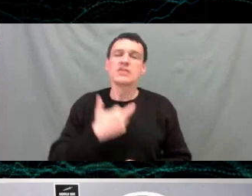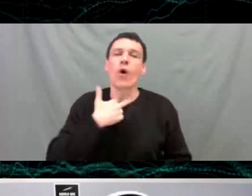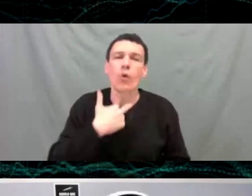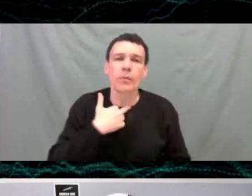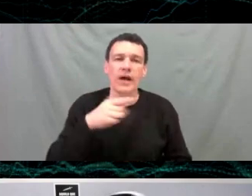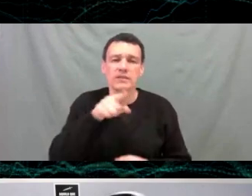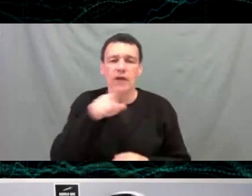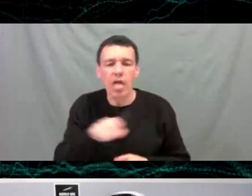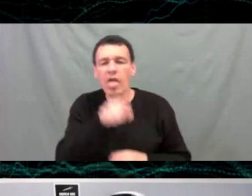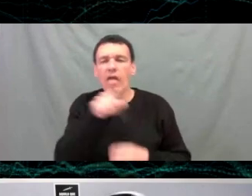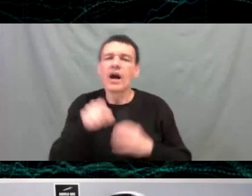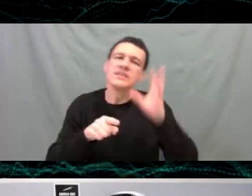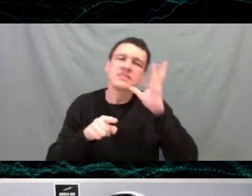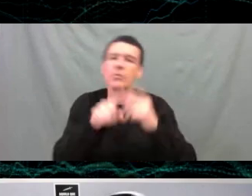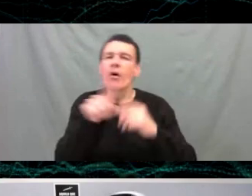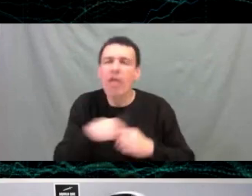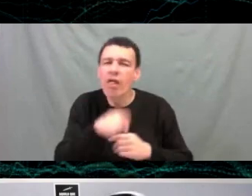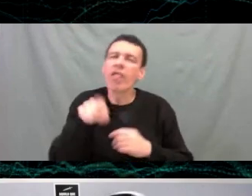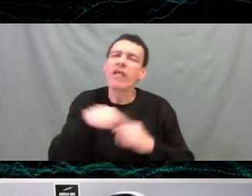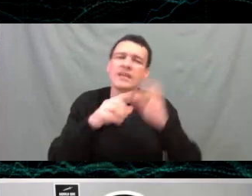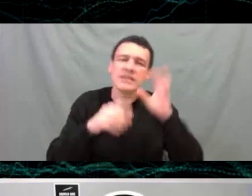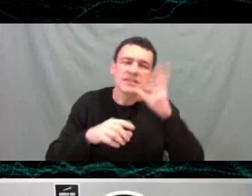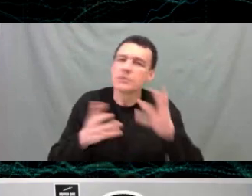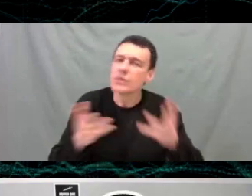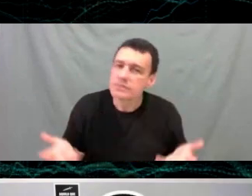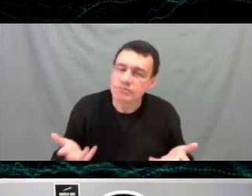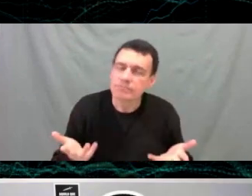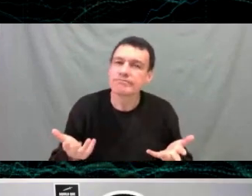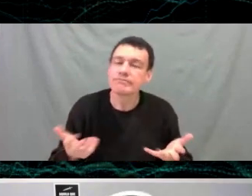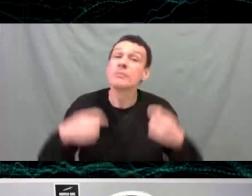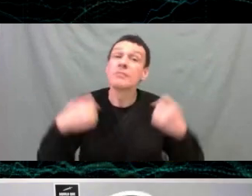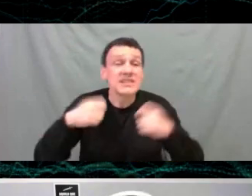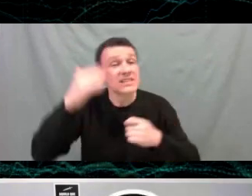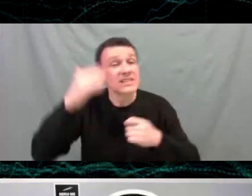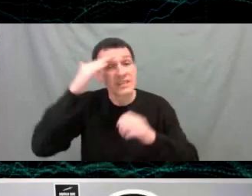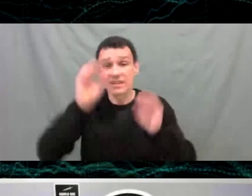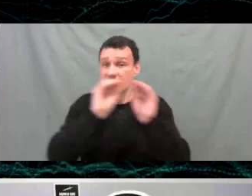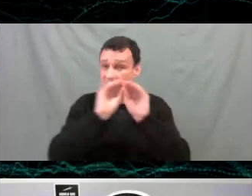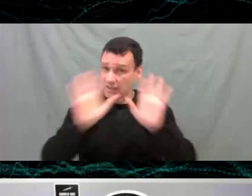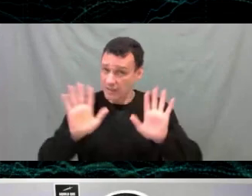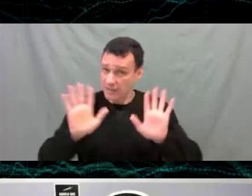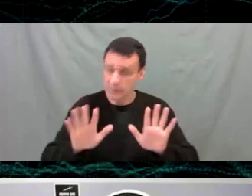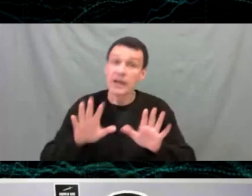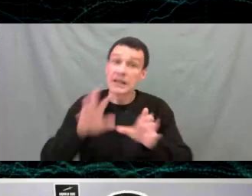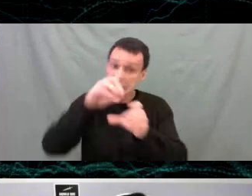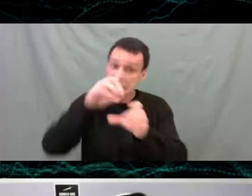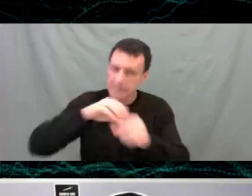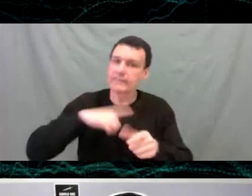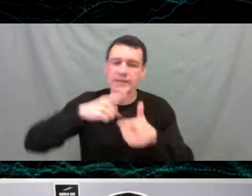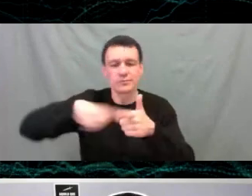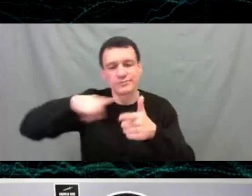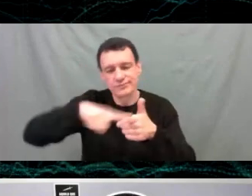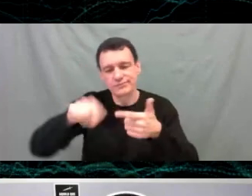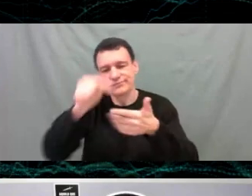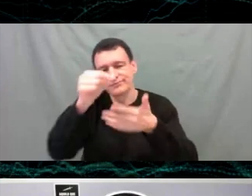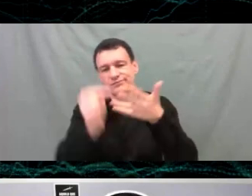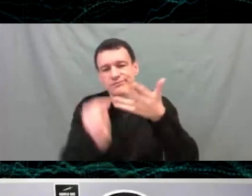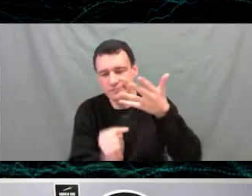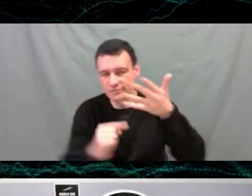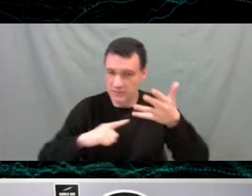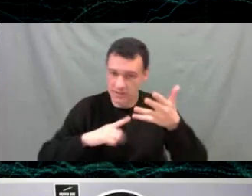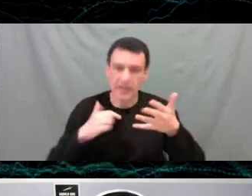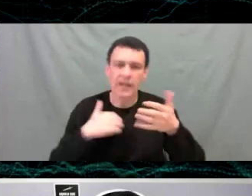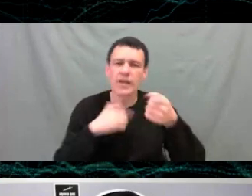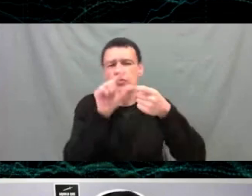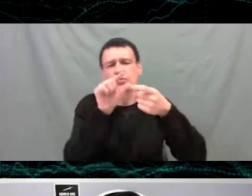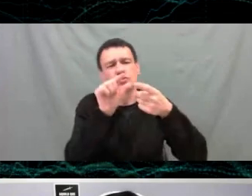isso funciona e como isso é importante para o meu ambiente. E o Zabbix Server tem vários processos internos. Então, eu peguei e elenquei aqui alguns deles. Não